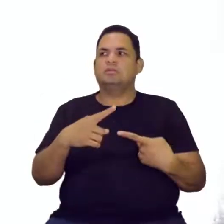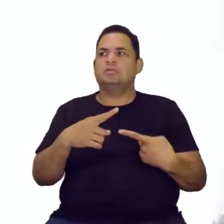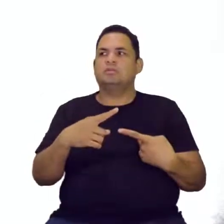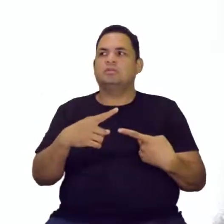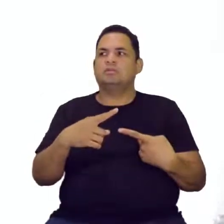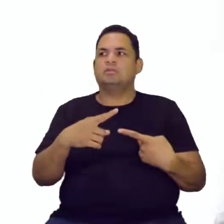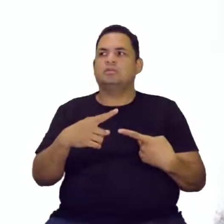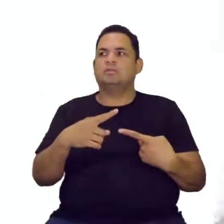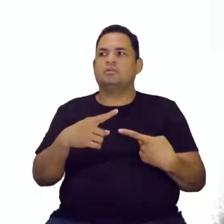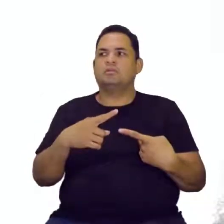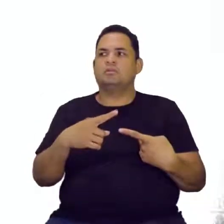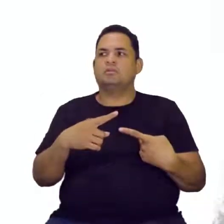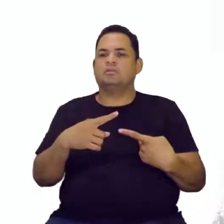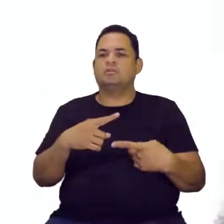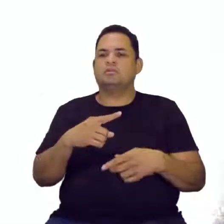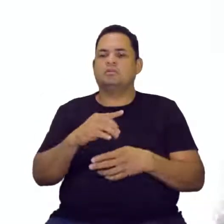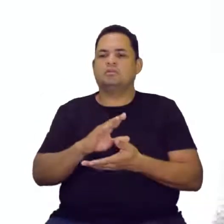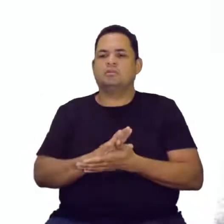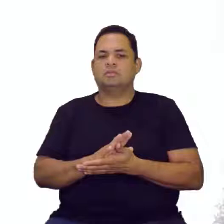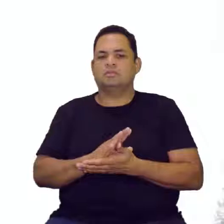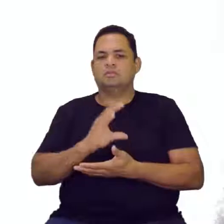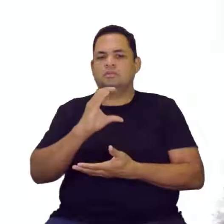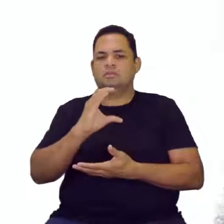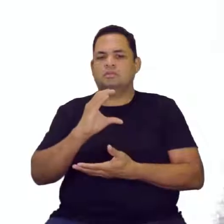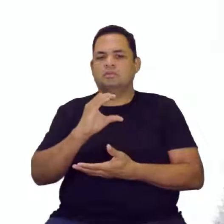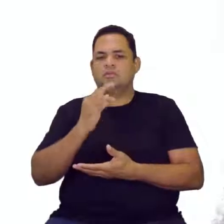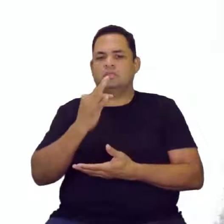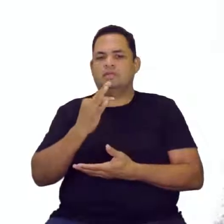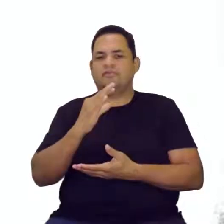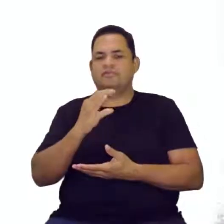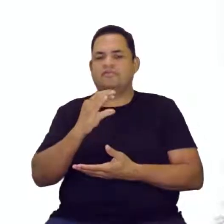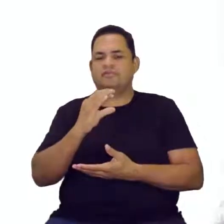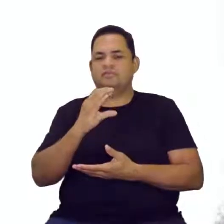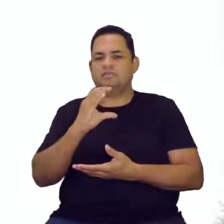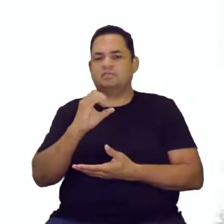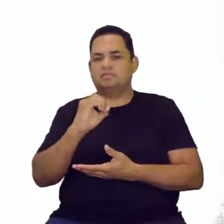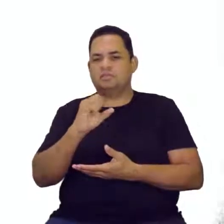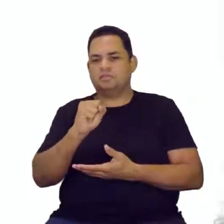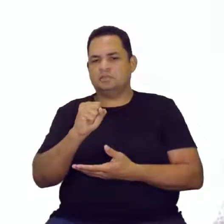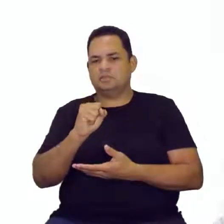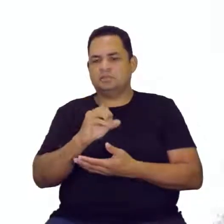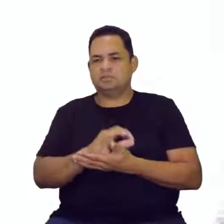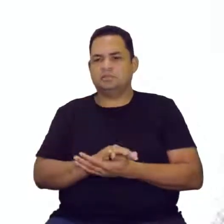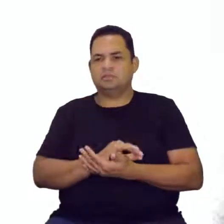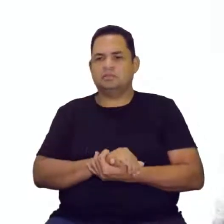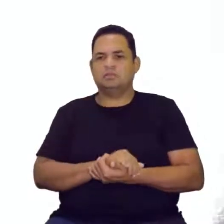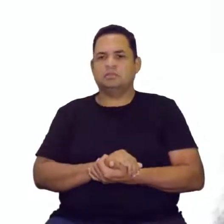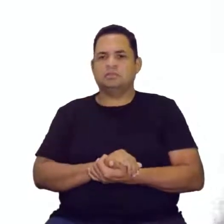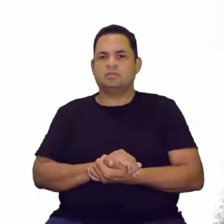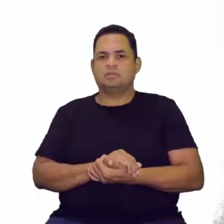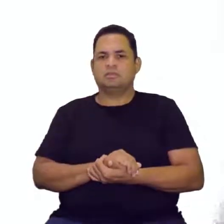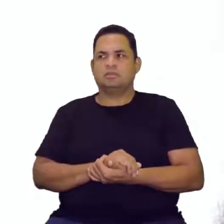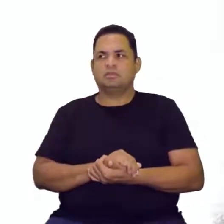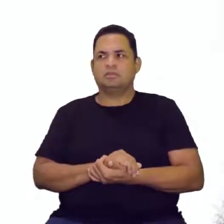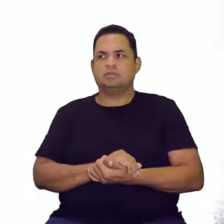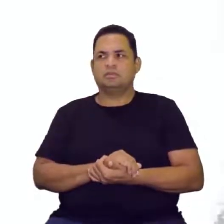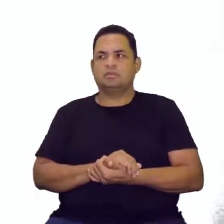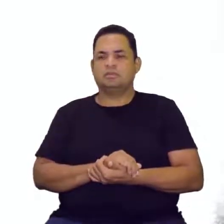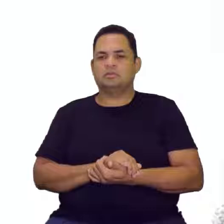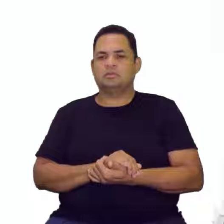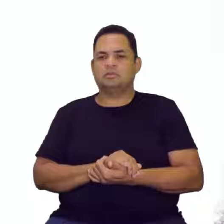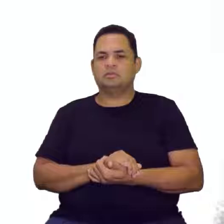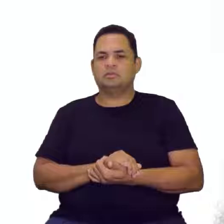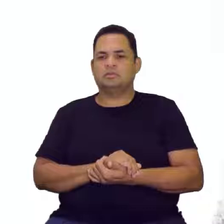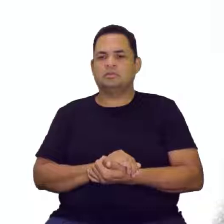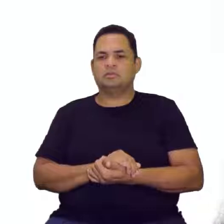os clorofluormetano, que é o CFC, que é o verdinho aqui. Os